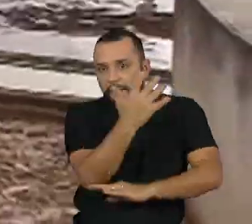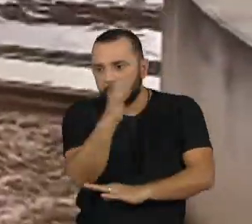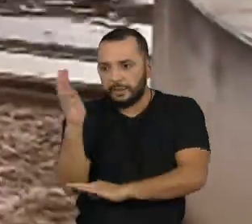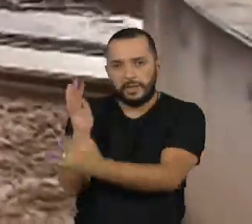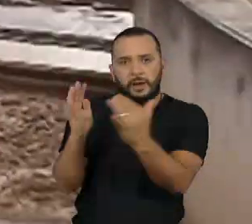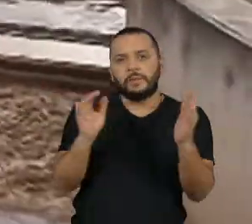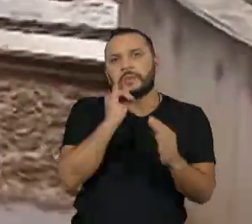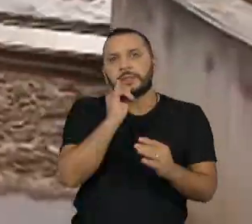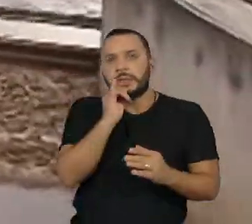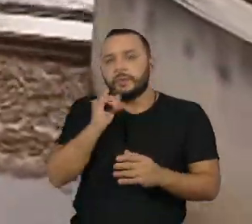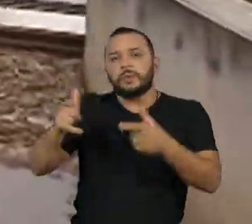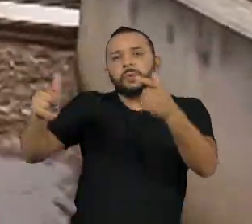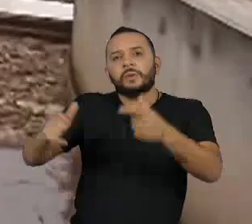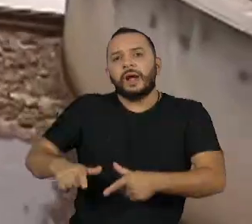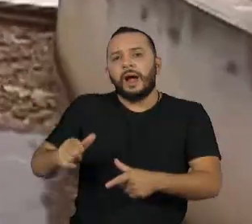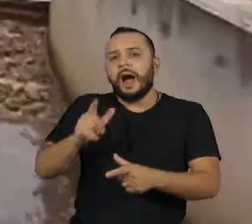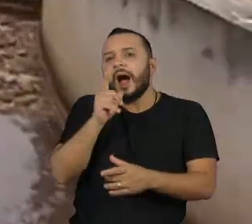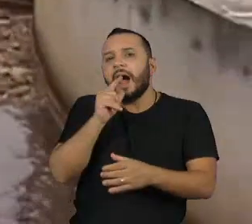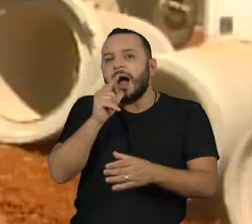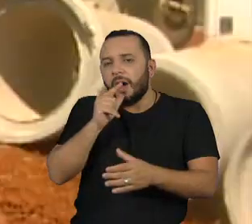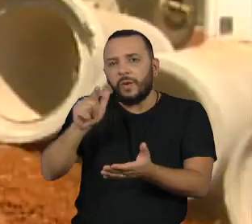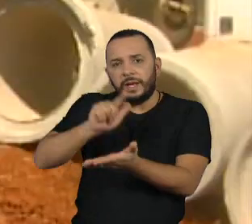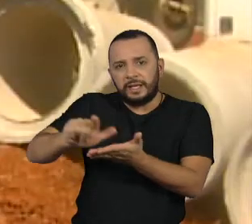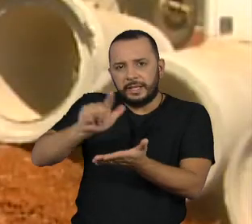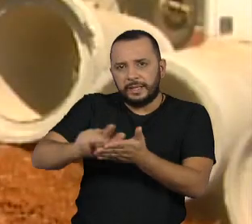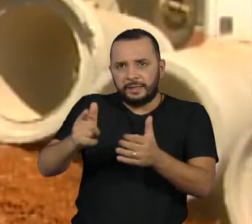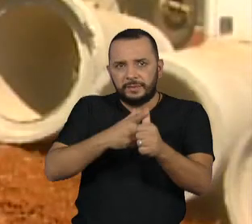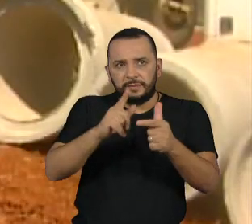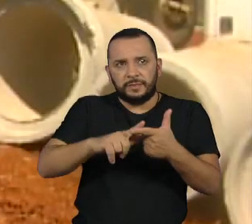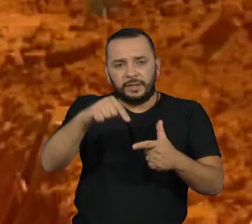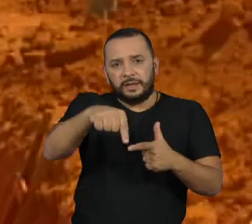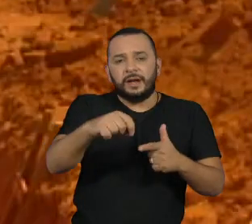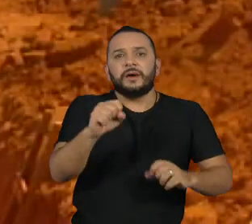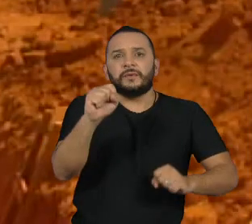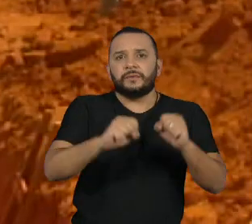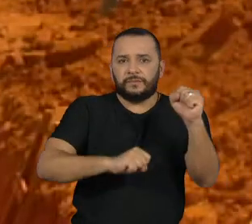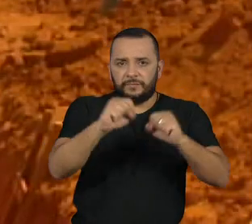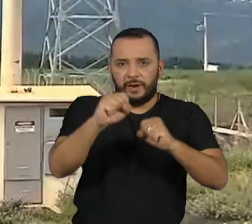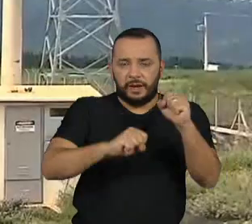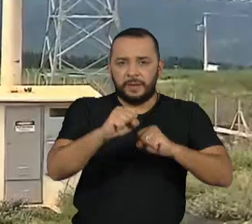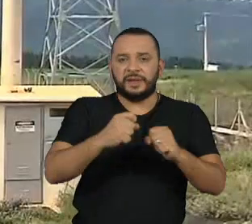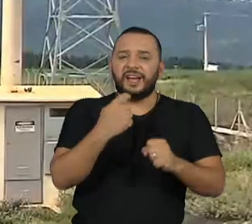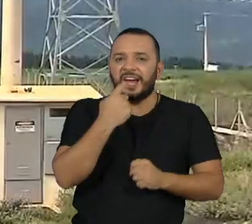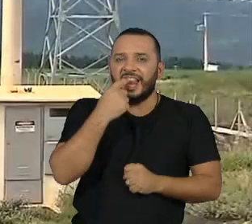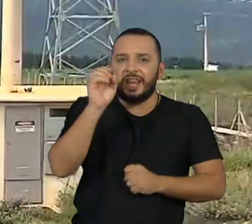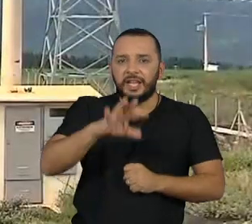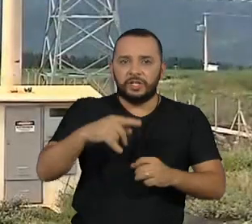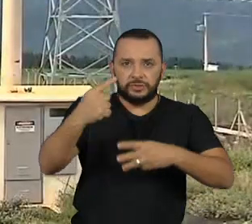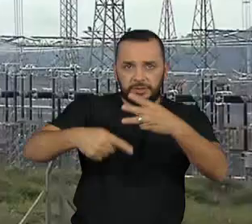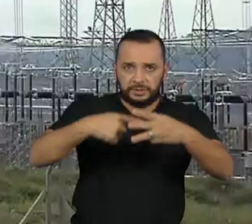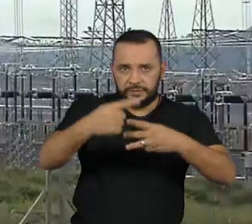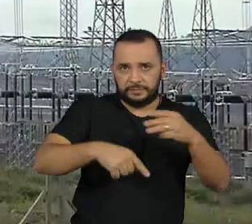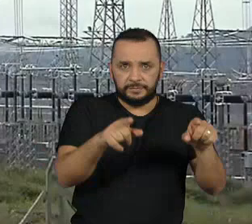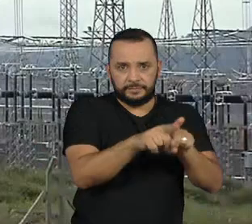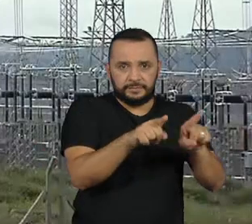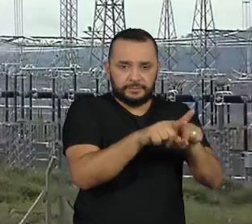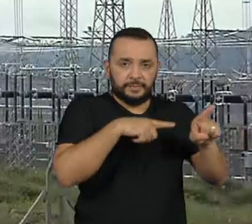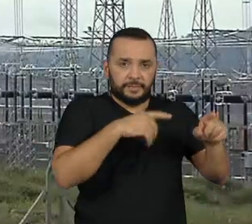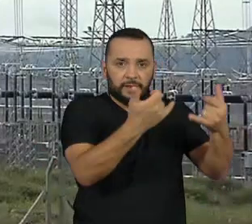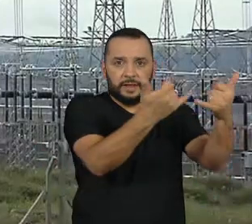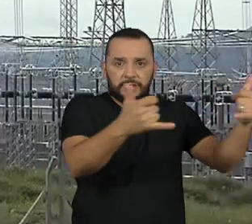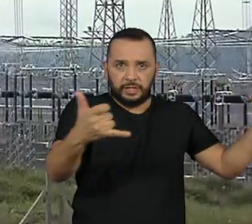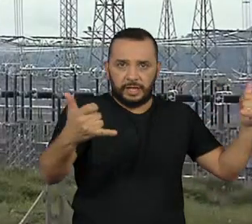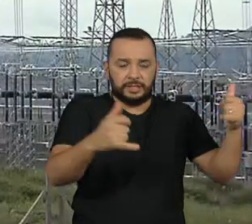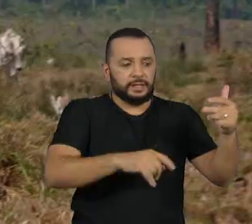de tratamento de água e de esgoto, usinas de triagem de resíduos sólidos, obras de distribuição de energia elétrica